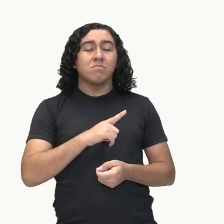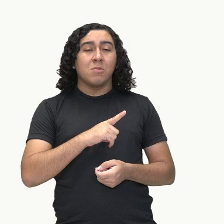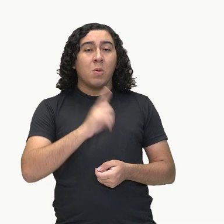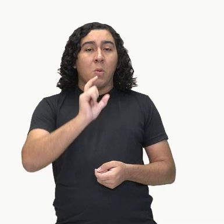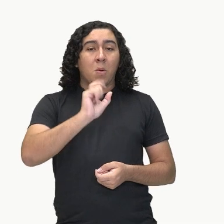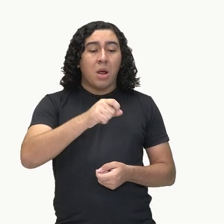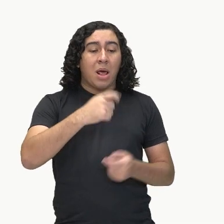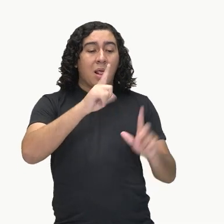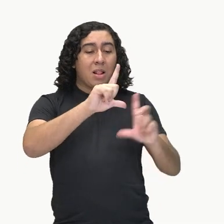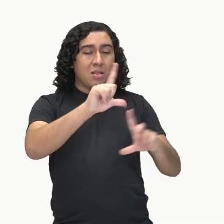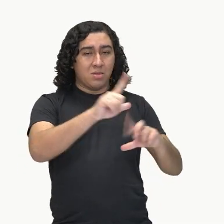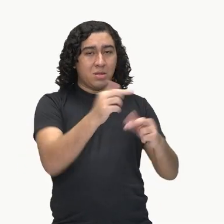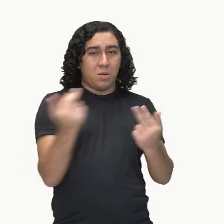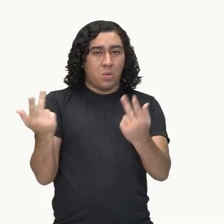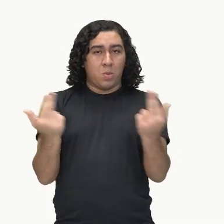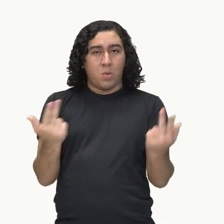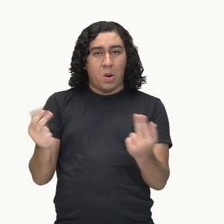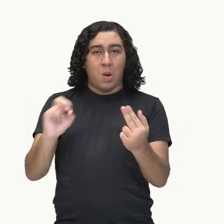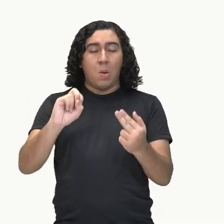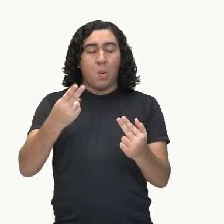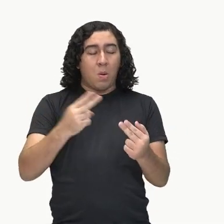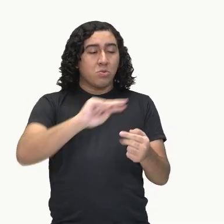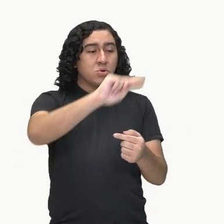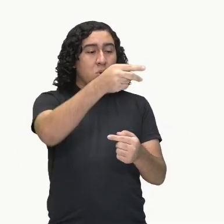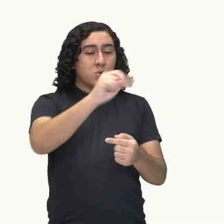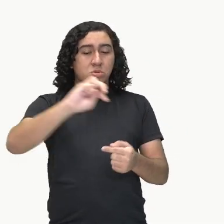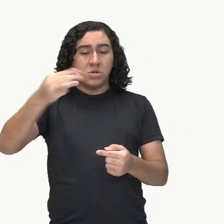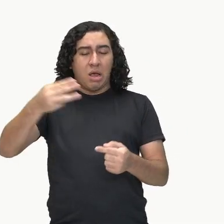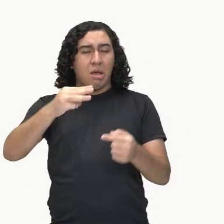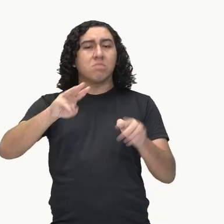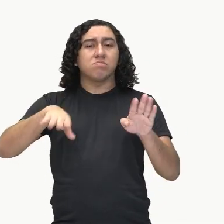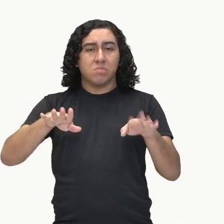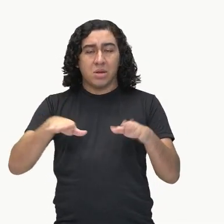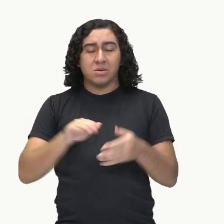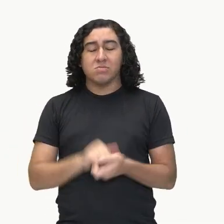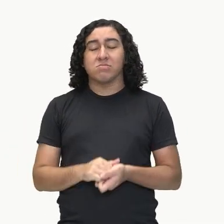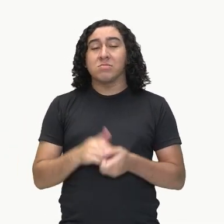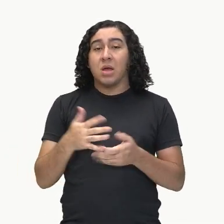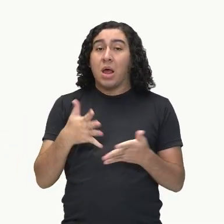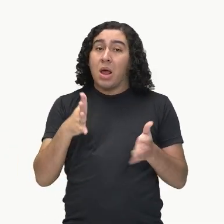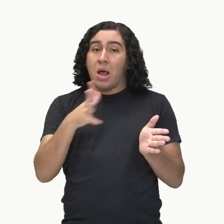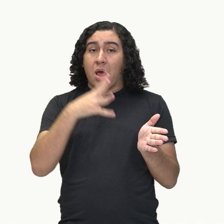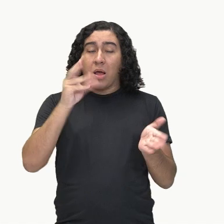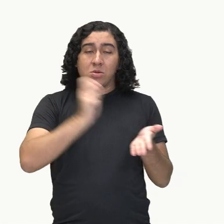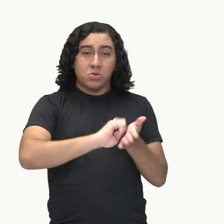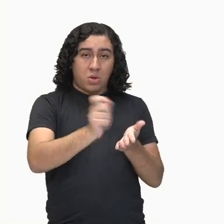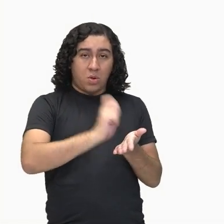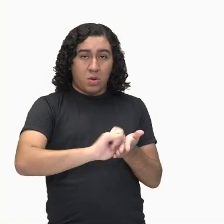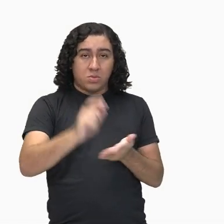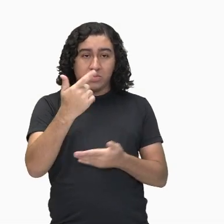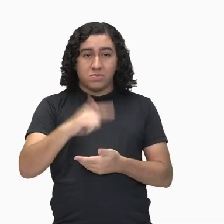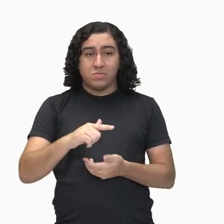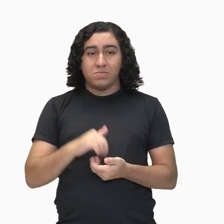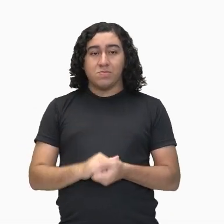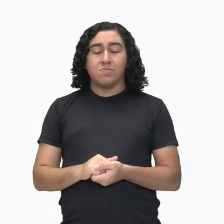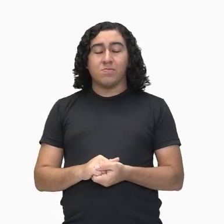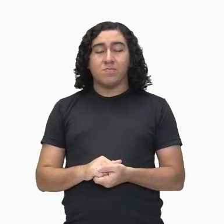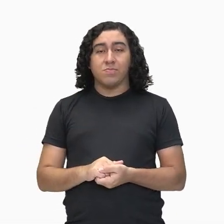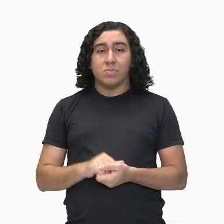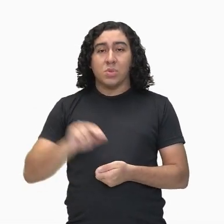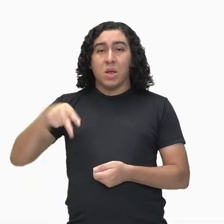mesmos expoentes. Então, vá anotando este detalhe que é fundamental. Já o segundo, não é? A